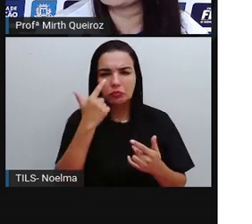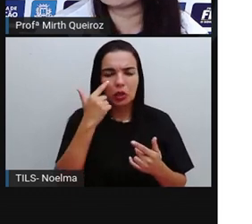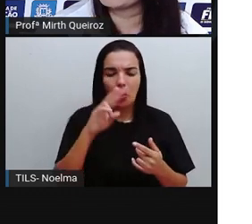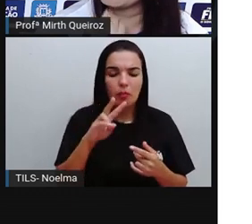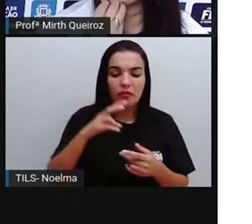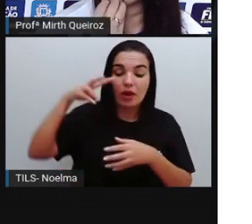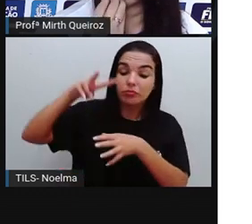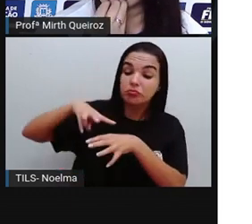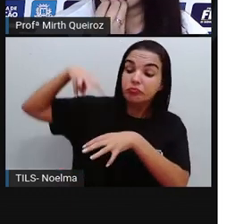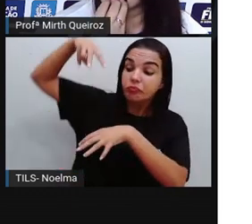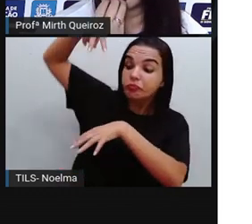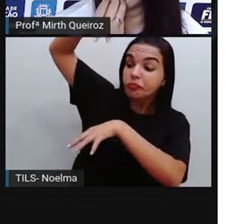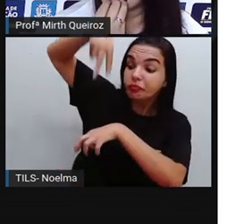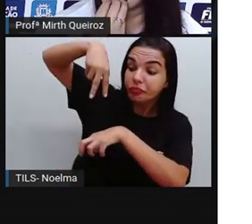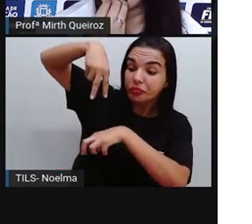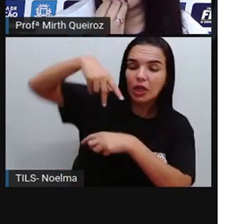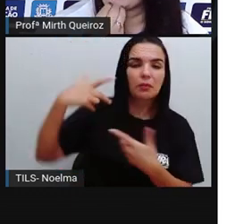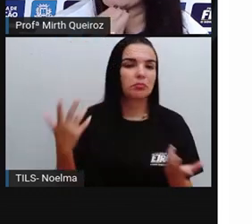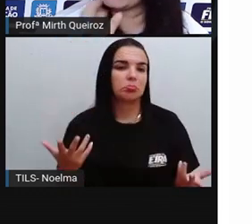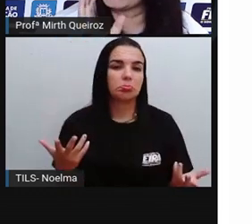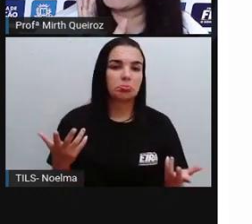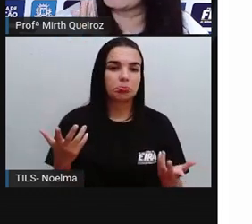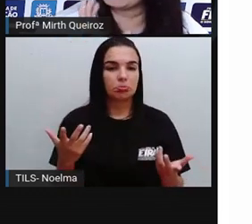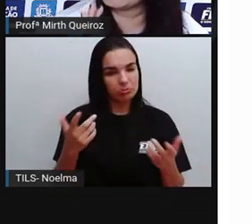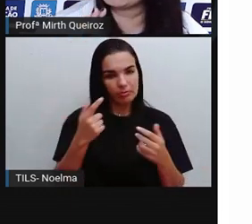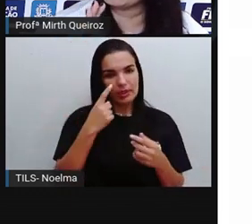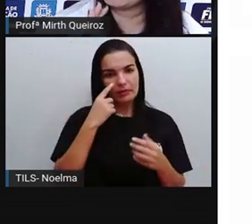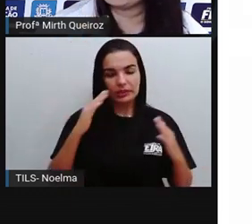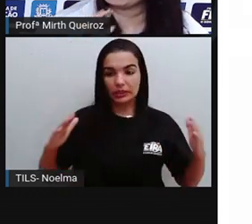porque a gente não tem a visão vertical, né? A gente só